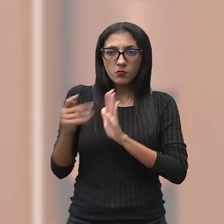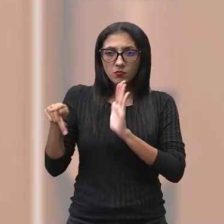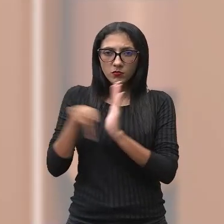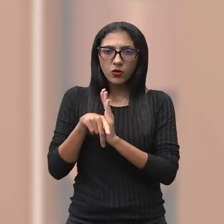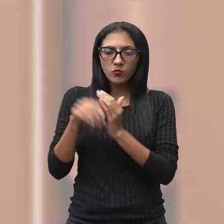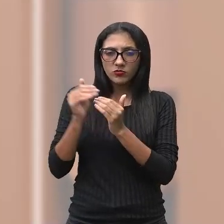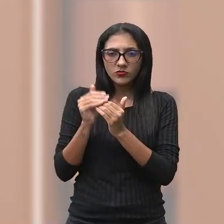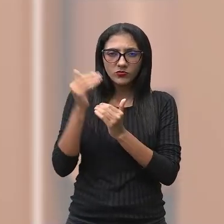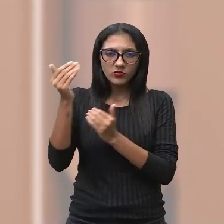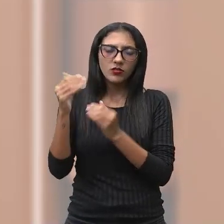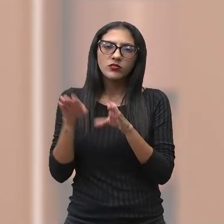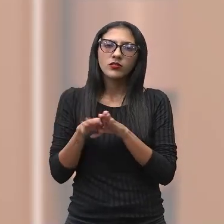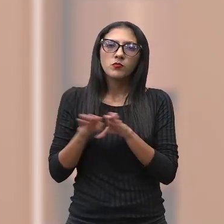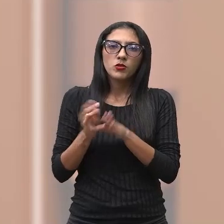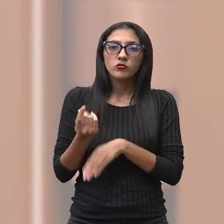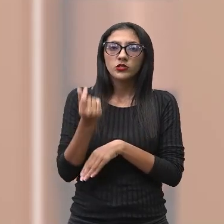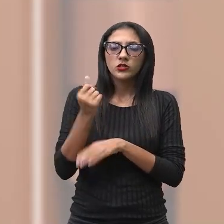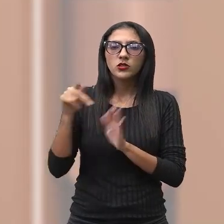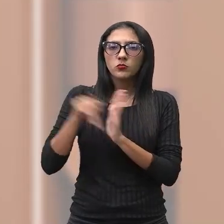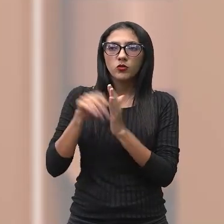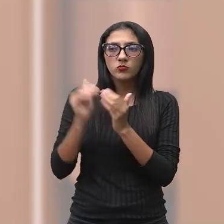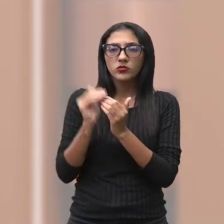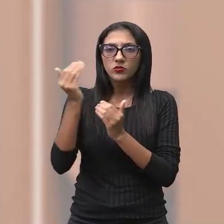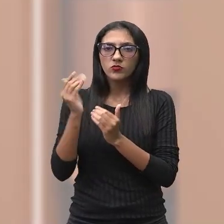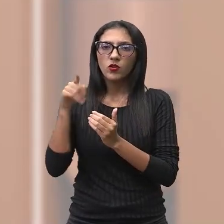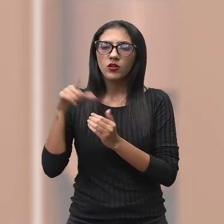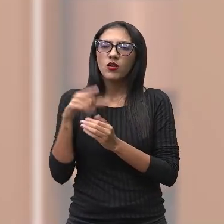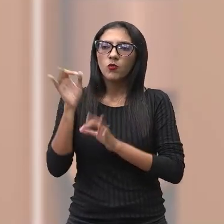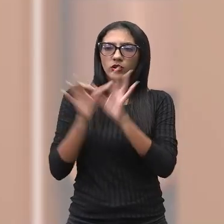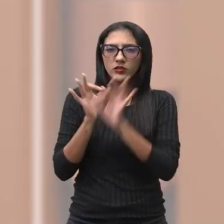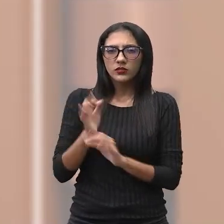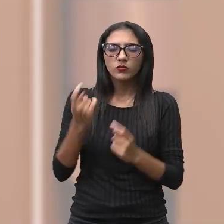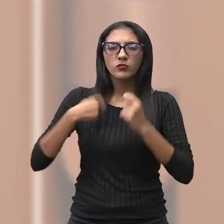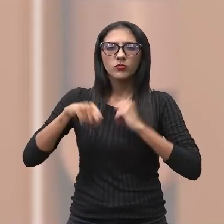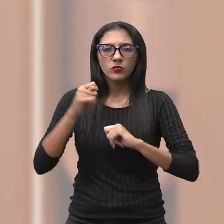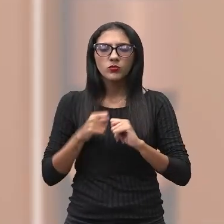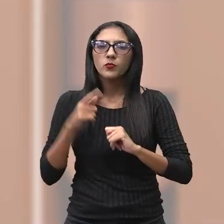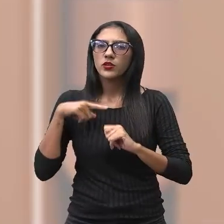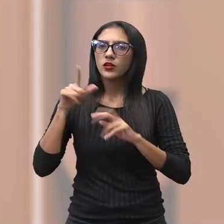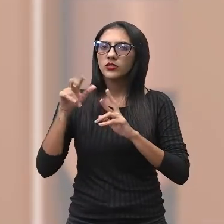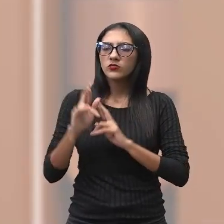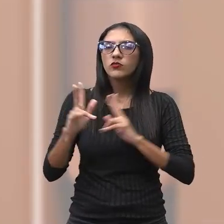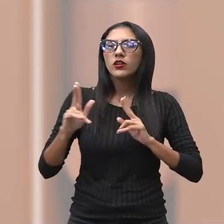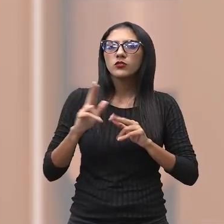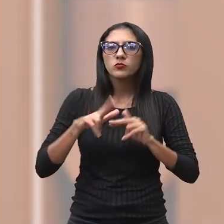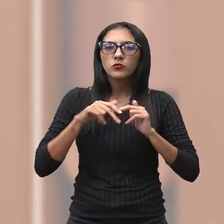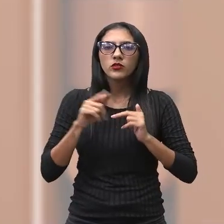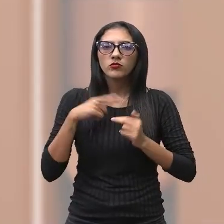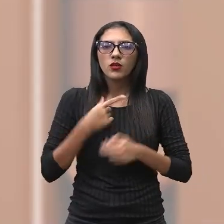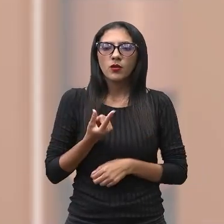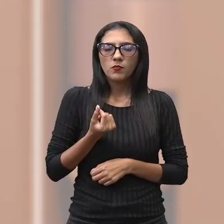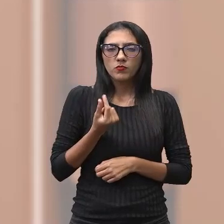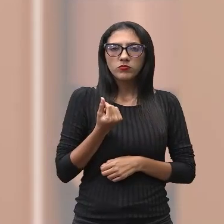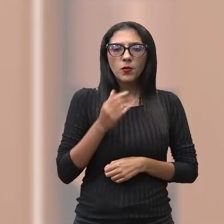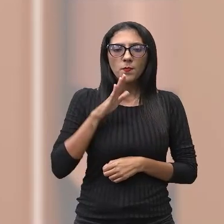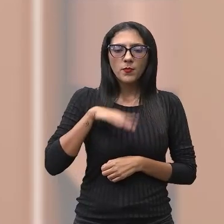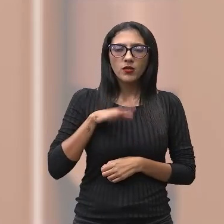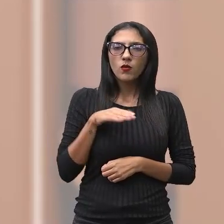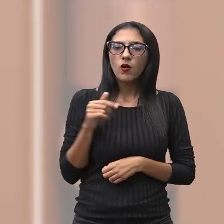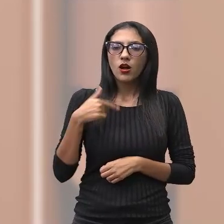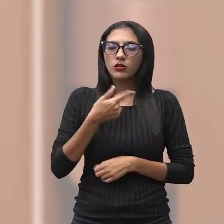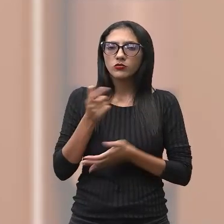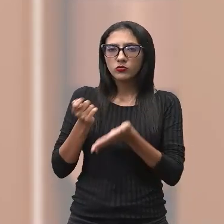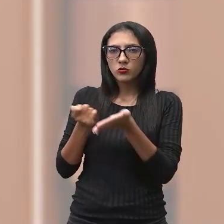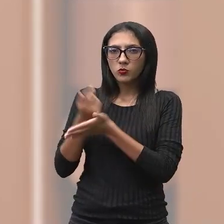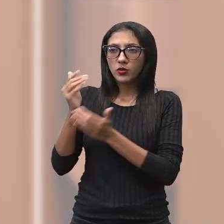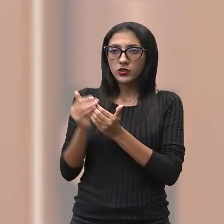a moeda daquele país é mais forte, a economia é mais forte, acaba saindo muito mais barato usufruir daquele